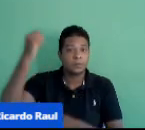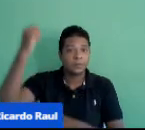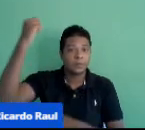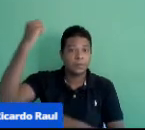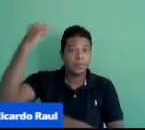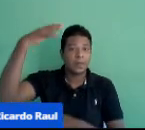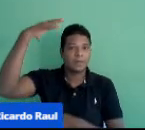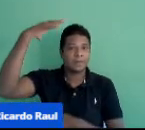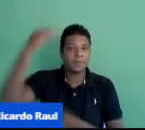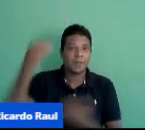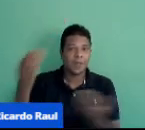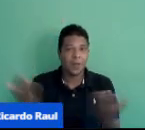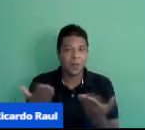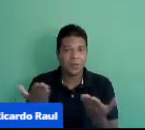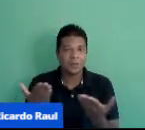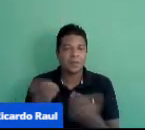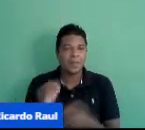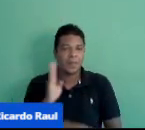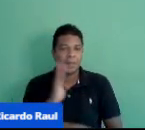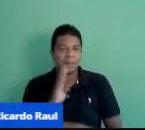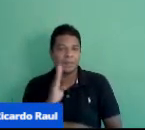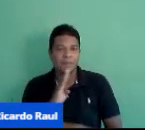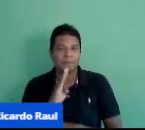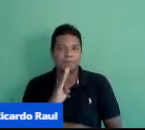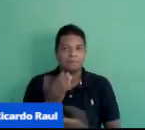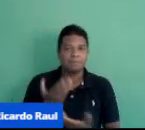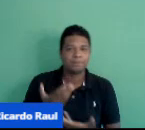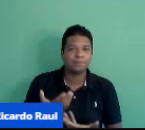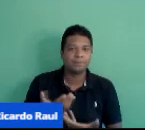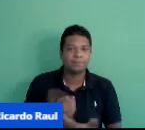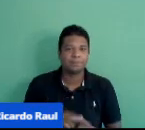Então, esse é um ponto positivo.